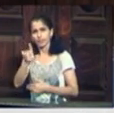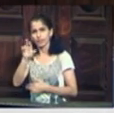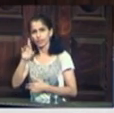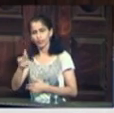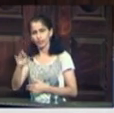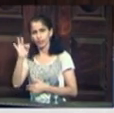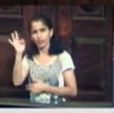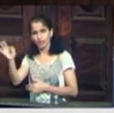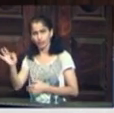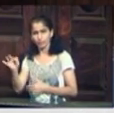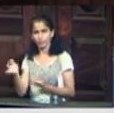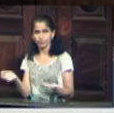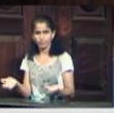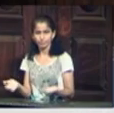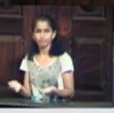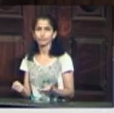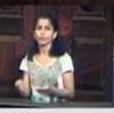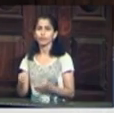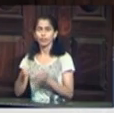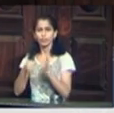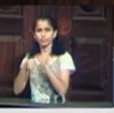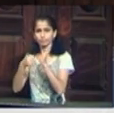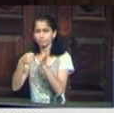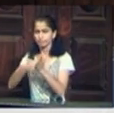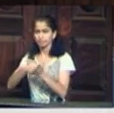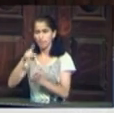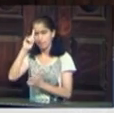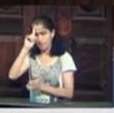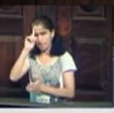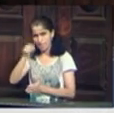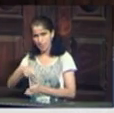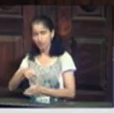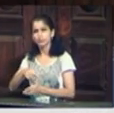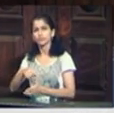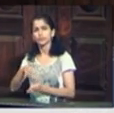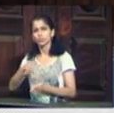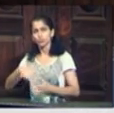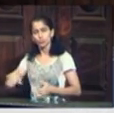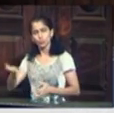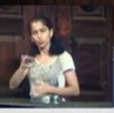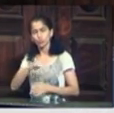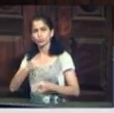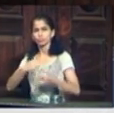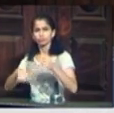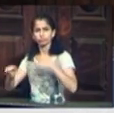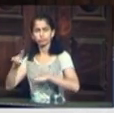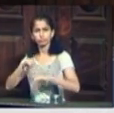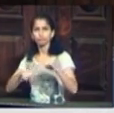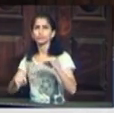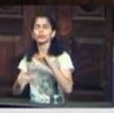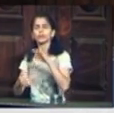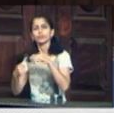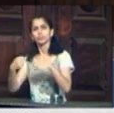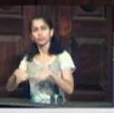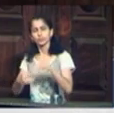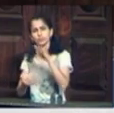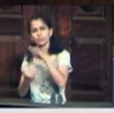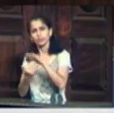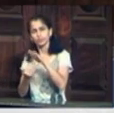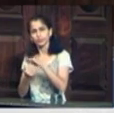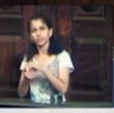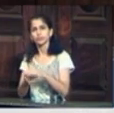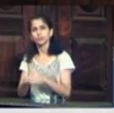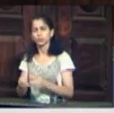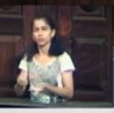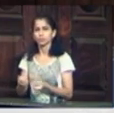Fiscal, que impõe aos poderes públicos a observância a limites nos gastos com o